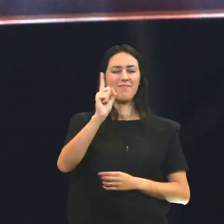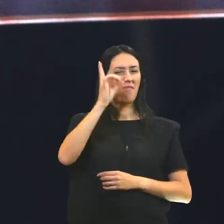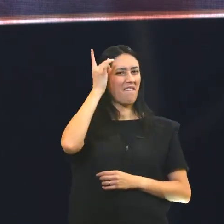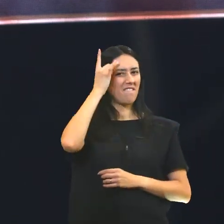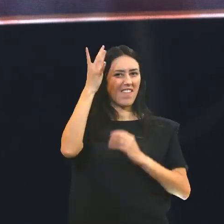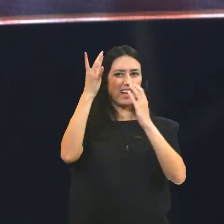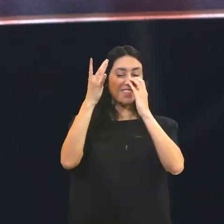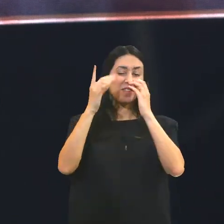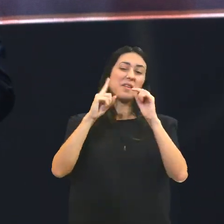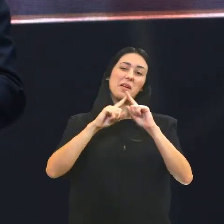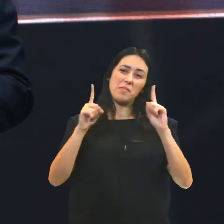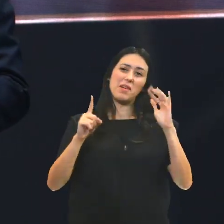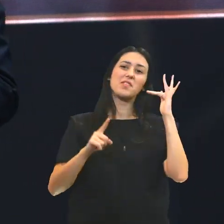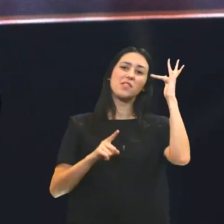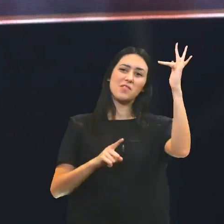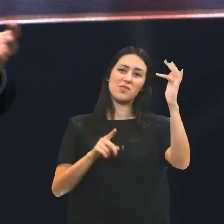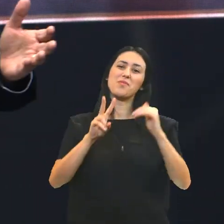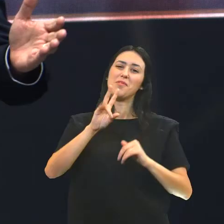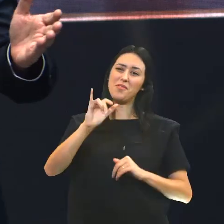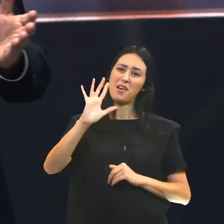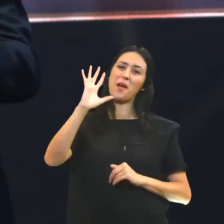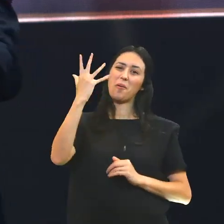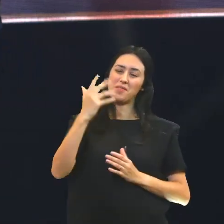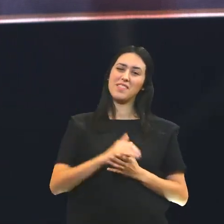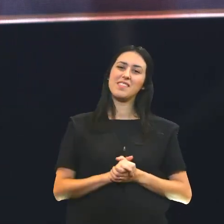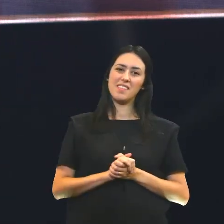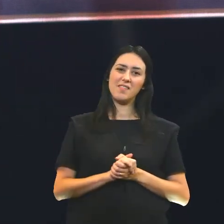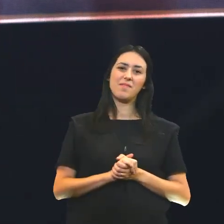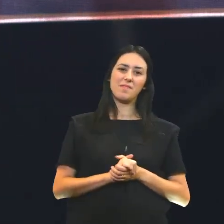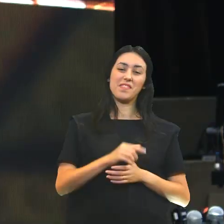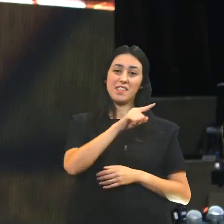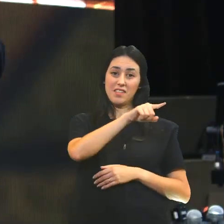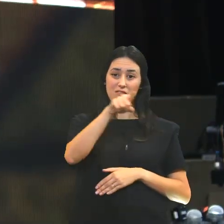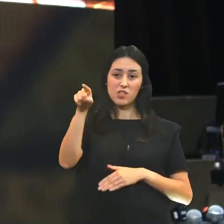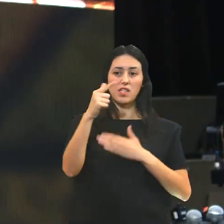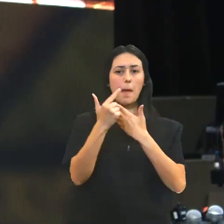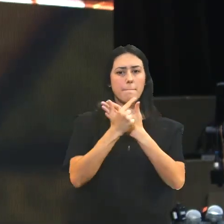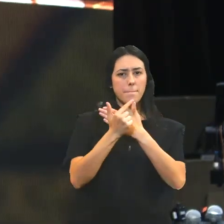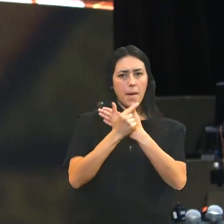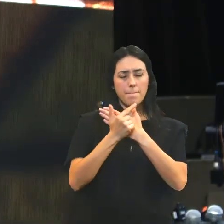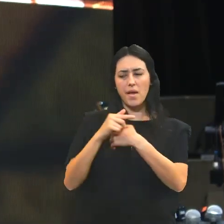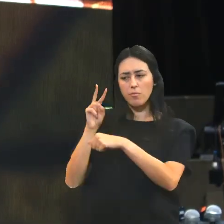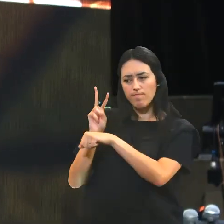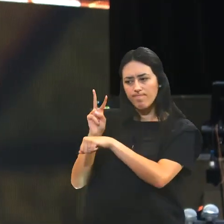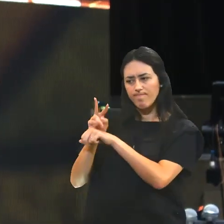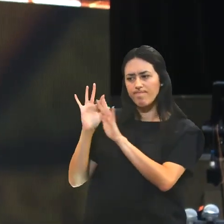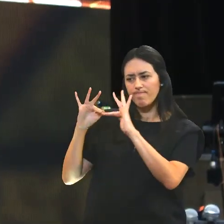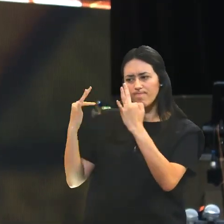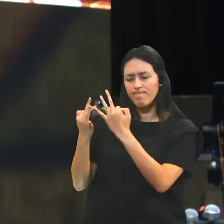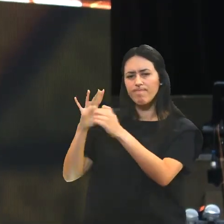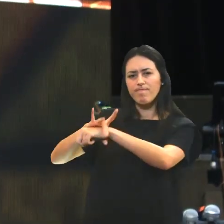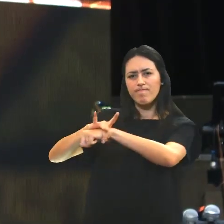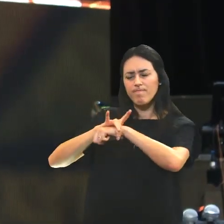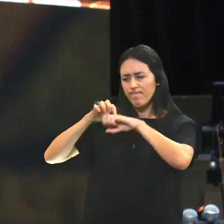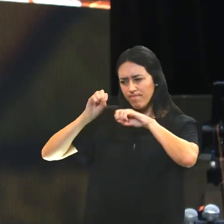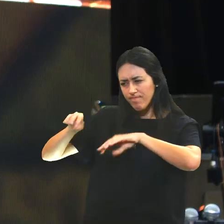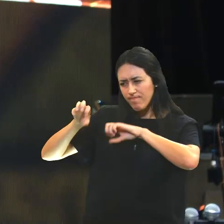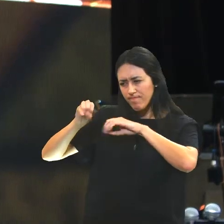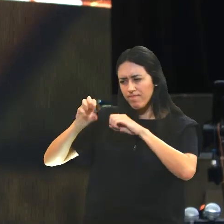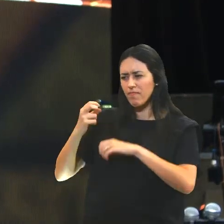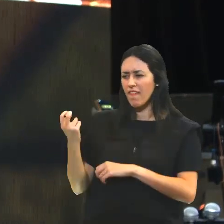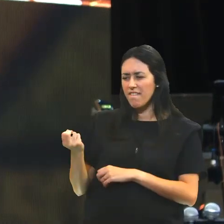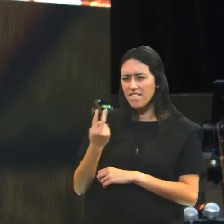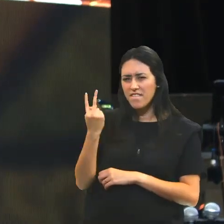dia isso precisa acontecer. E você faz o papel de proteger, de transformar num ambiente seguro, para ensinar os princípios e